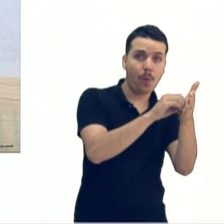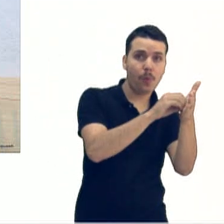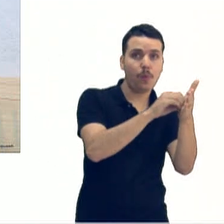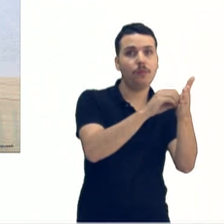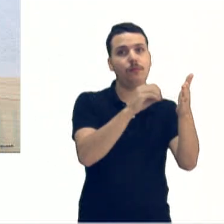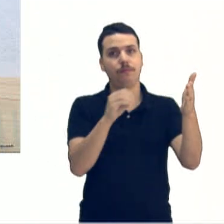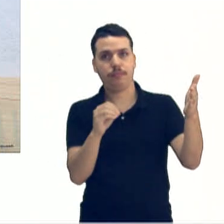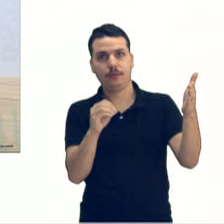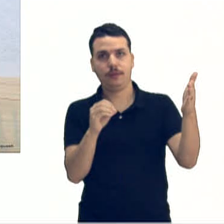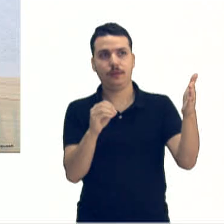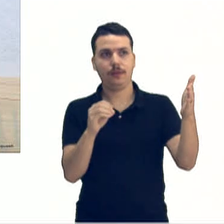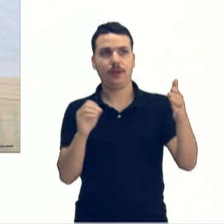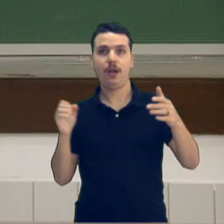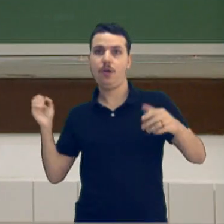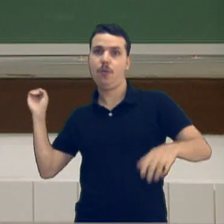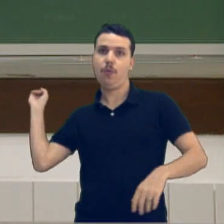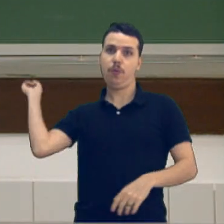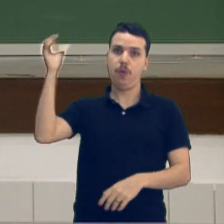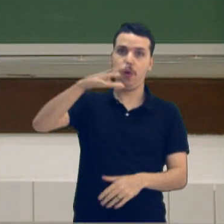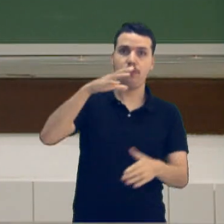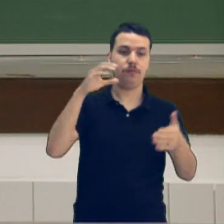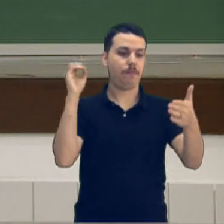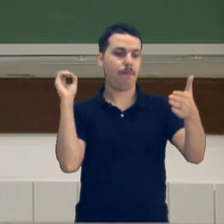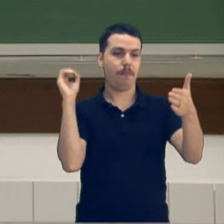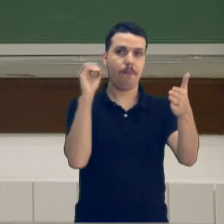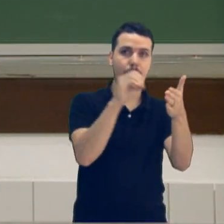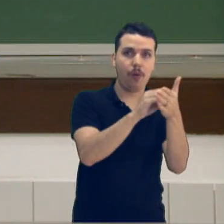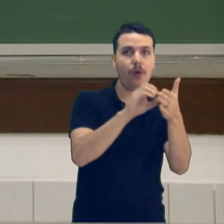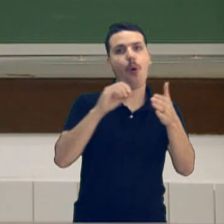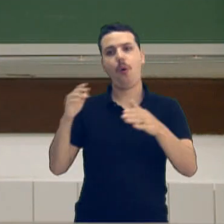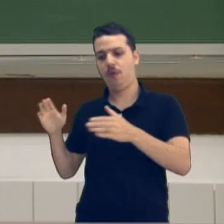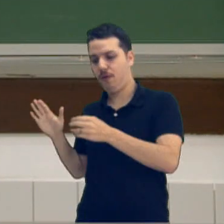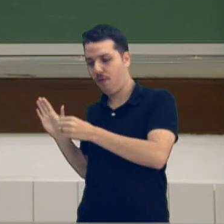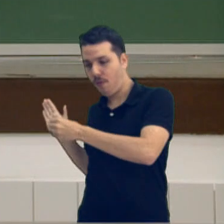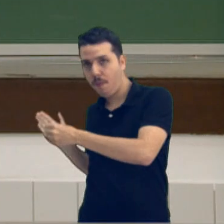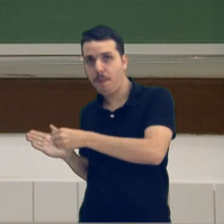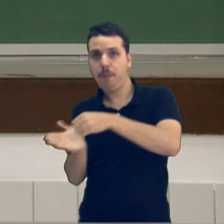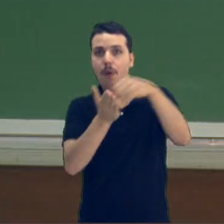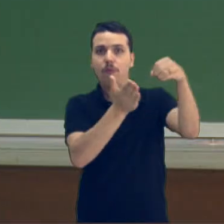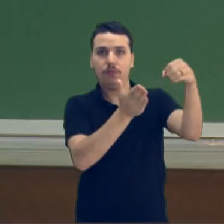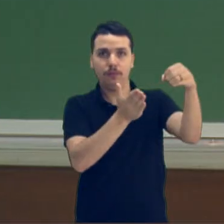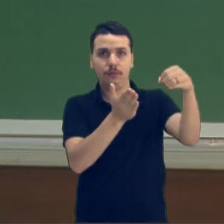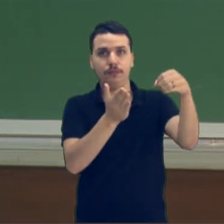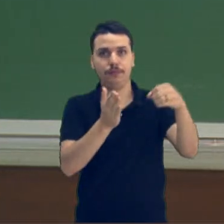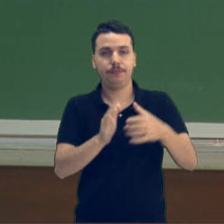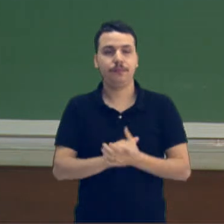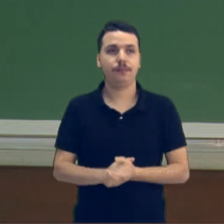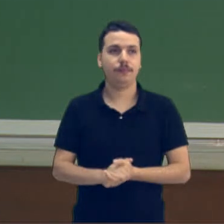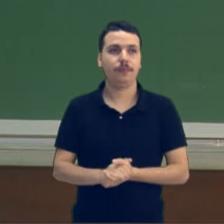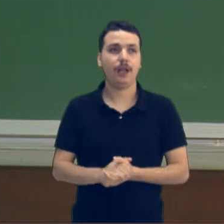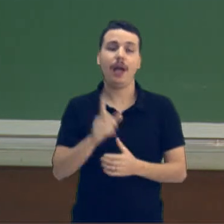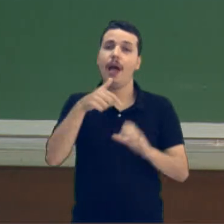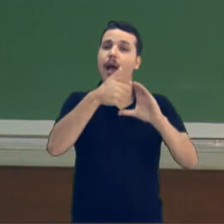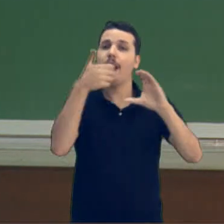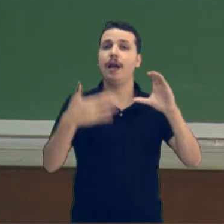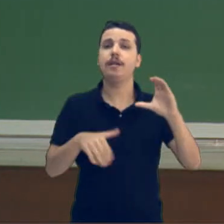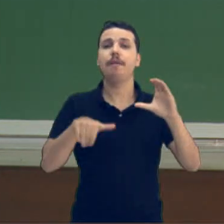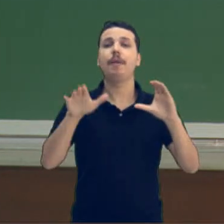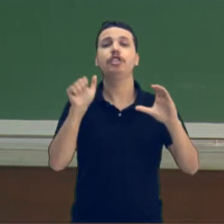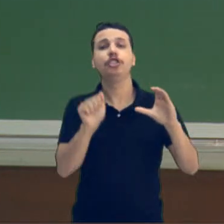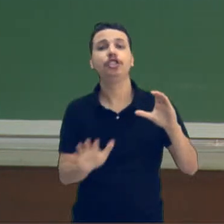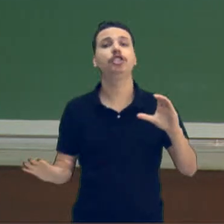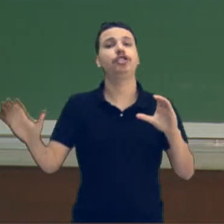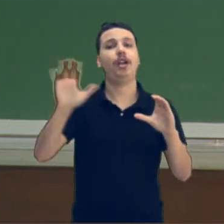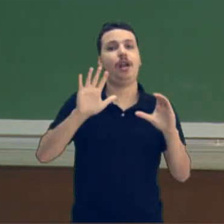arremessar. Então, você lança, você bate e você arremessa também. Tá? Então, essa é a característica mais geral